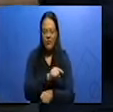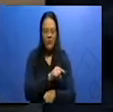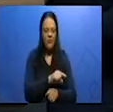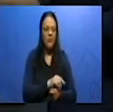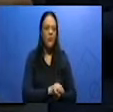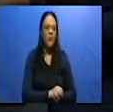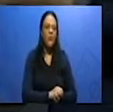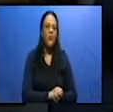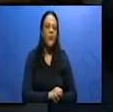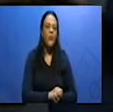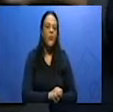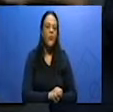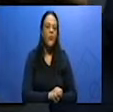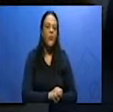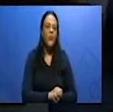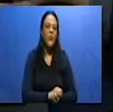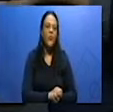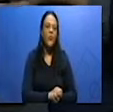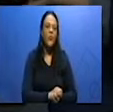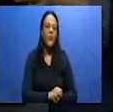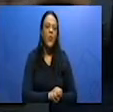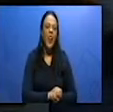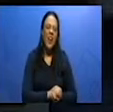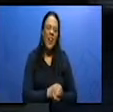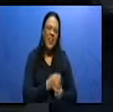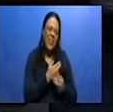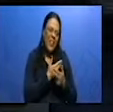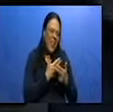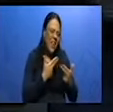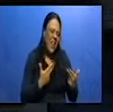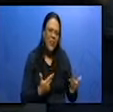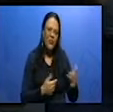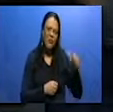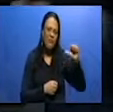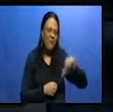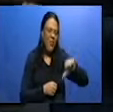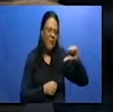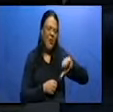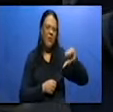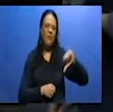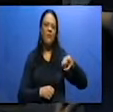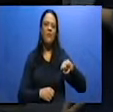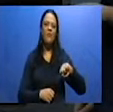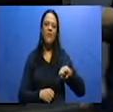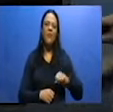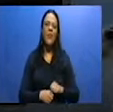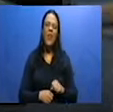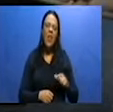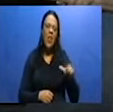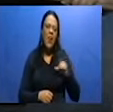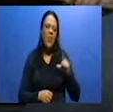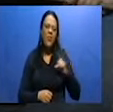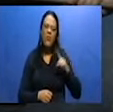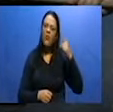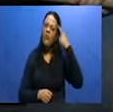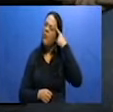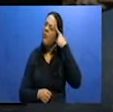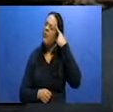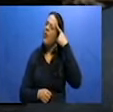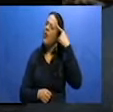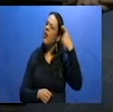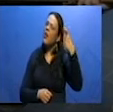Para as coisas melhorarem para nós, para o meu lado principalmente, né, porque eles falavam muito para eles, eu tive uma outra ideia. Olha o